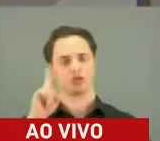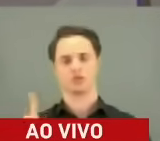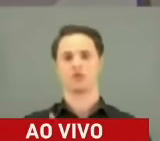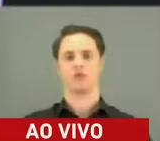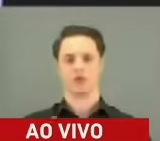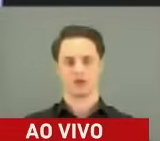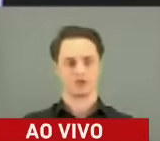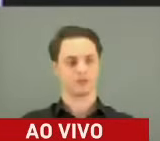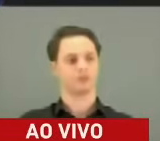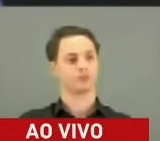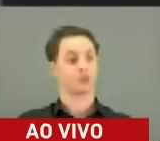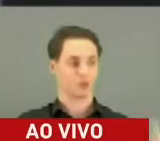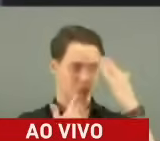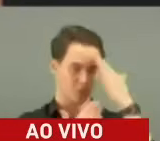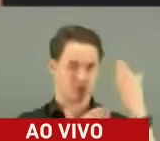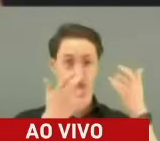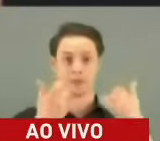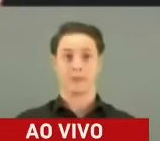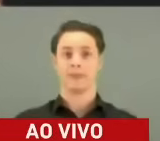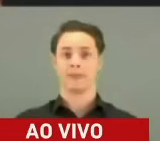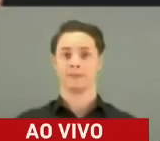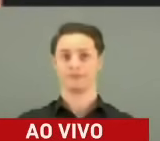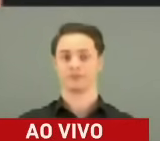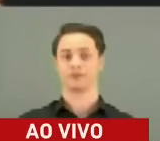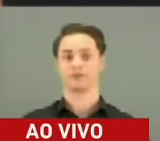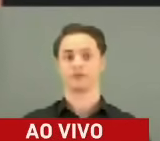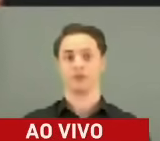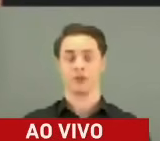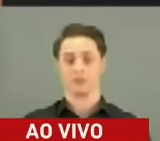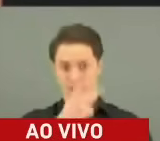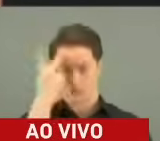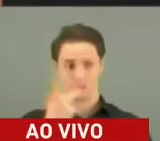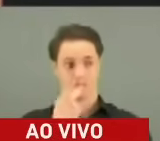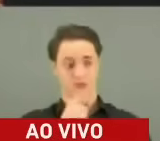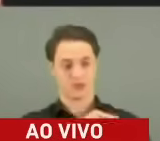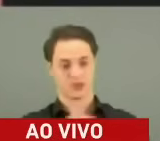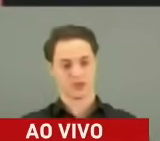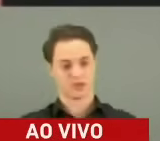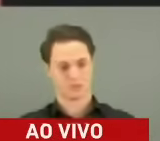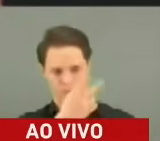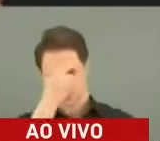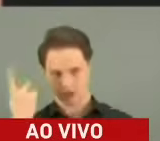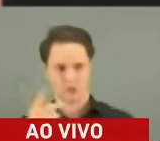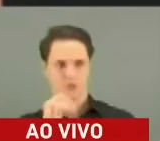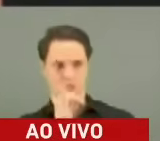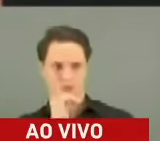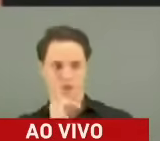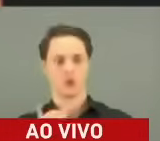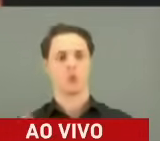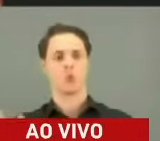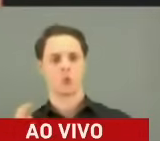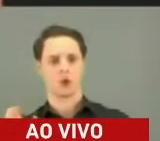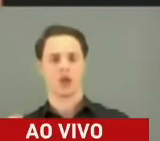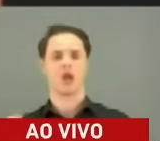por causa disso. Perfeito, general. Obrigado pelos esclarecimentos. Foi dito aqui para o senhor aqui, né, que o senhor recebeu pessoas, como, por exemplo, um gay ativista,